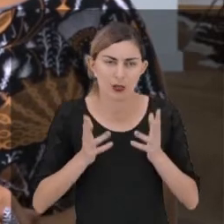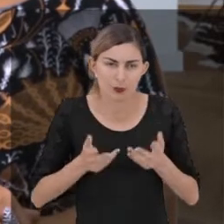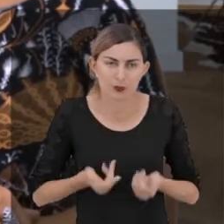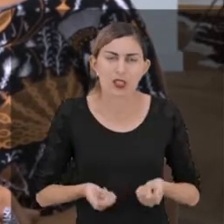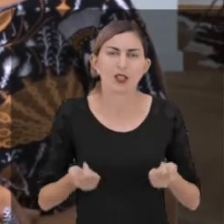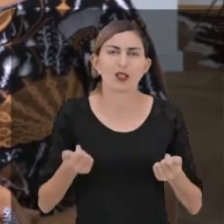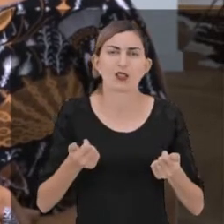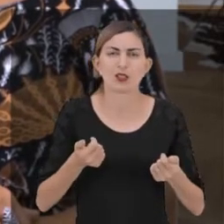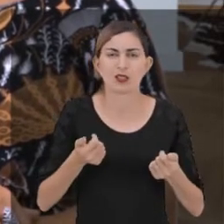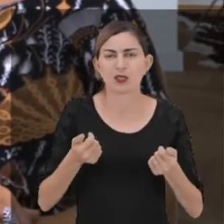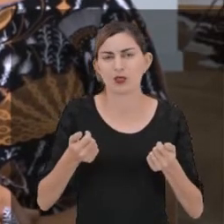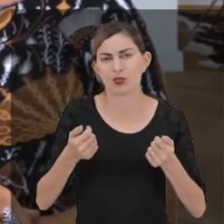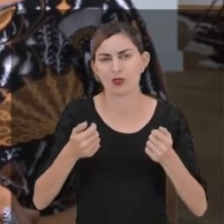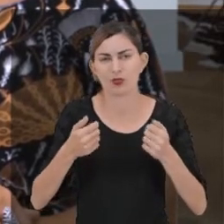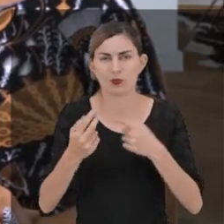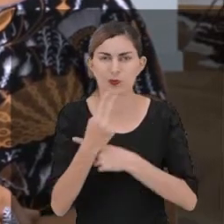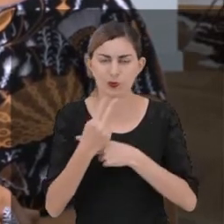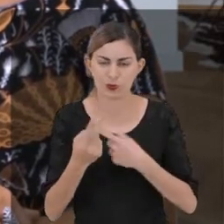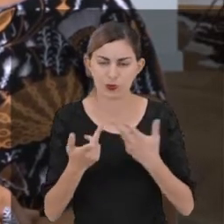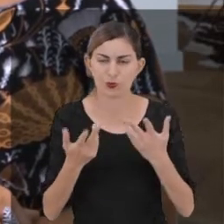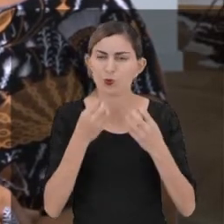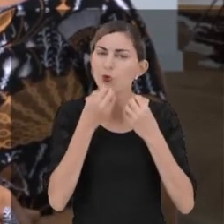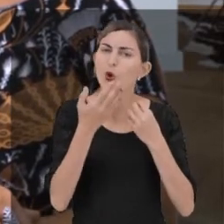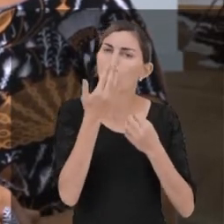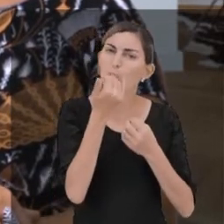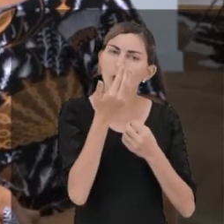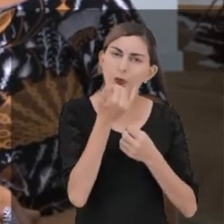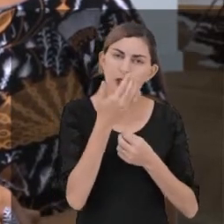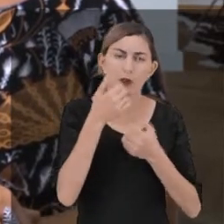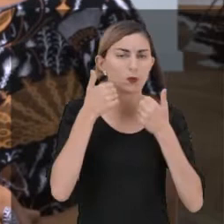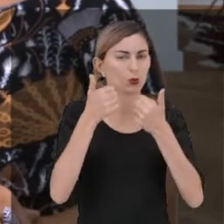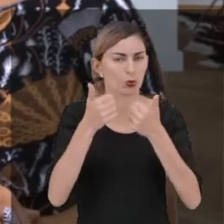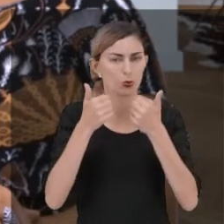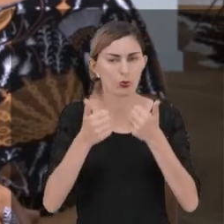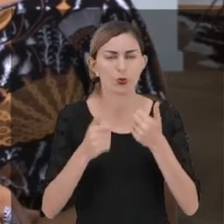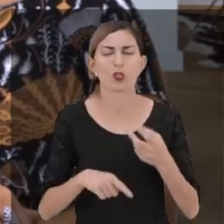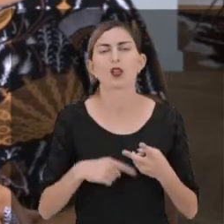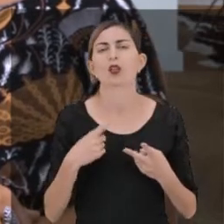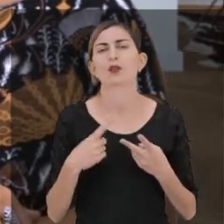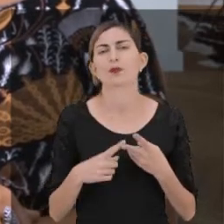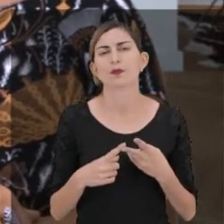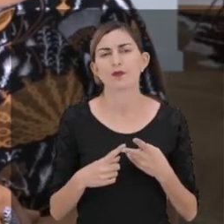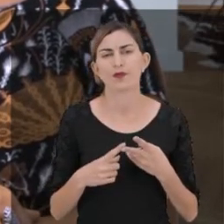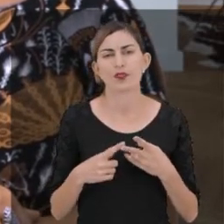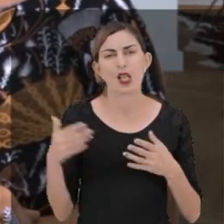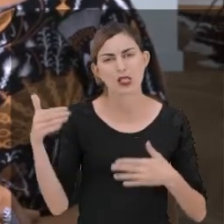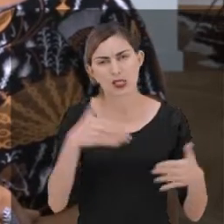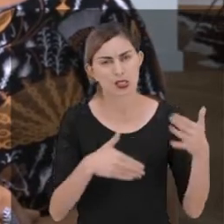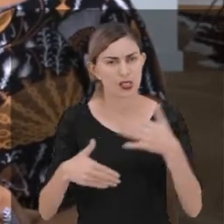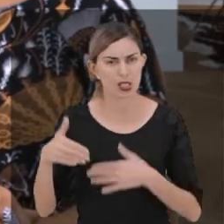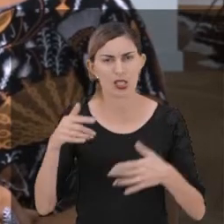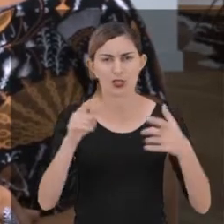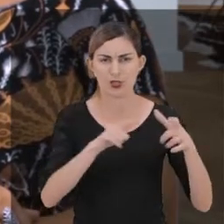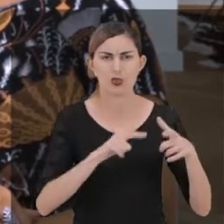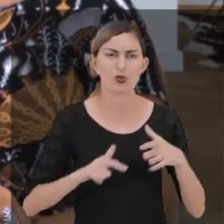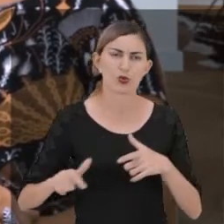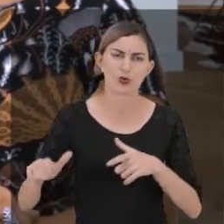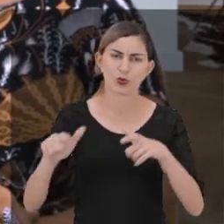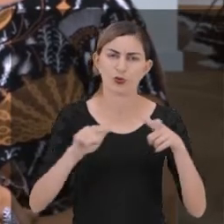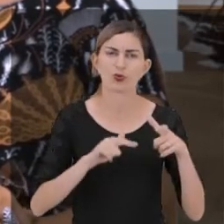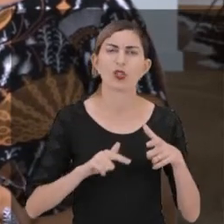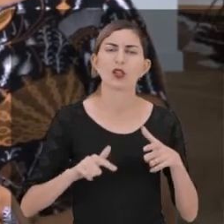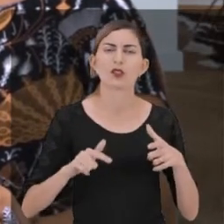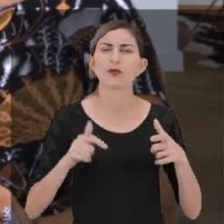higiênicas, que ele tenha condições de ter uma boa alimentação, que ele tenha condições de acesso a um lugar, a um